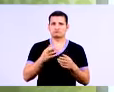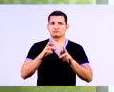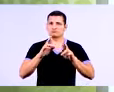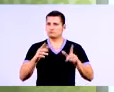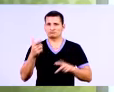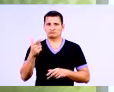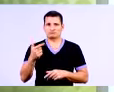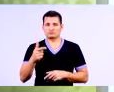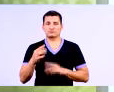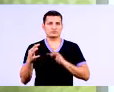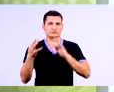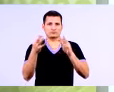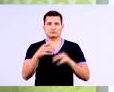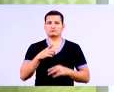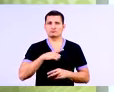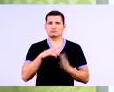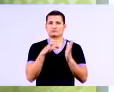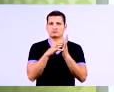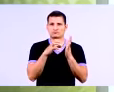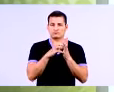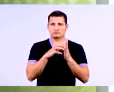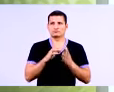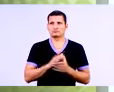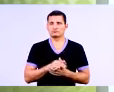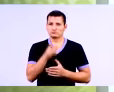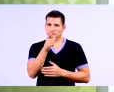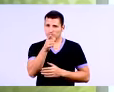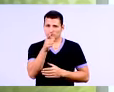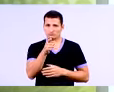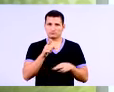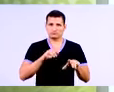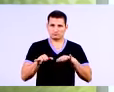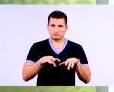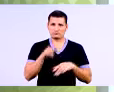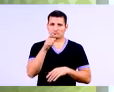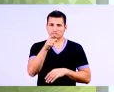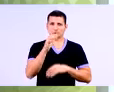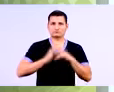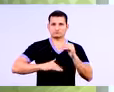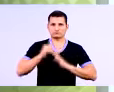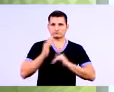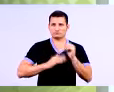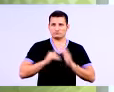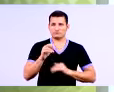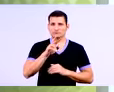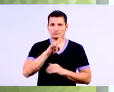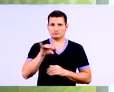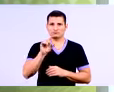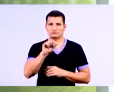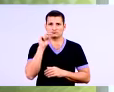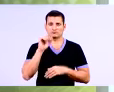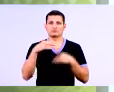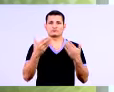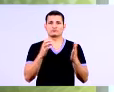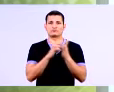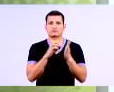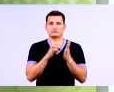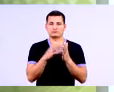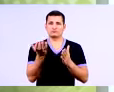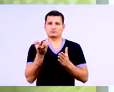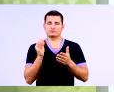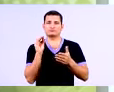eles possuem essas características. Aí você, programador, você, profissional, você vai escolher qual característica quer